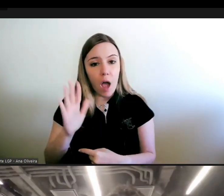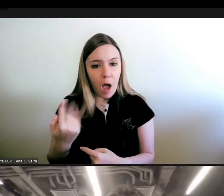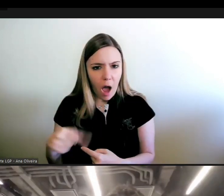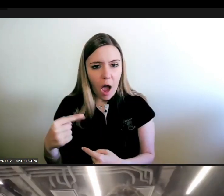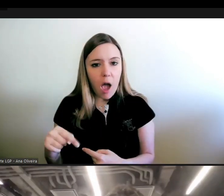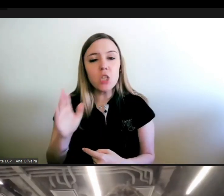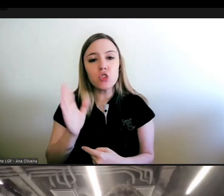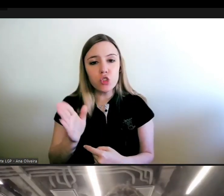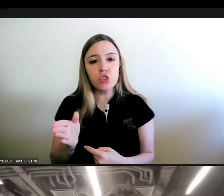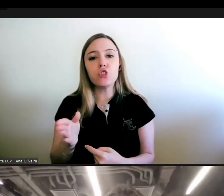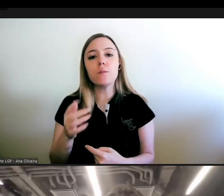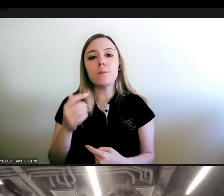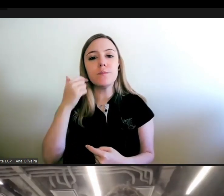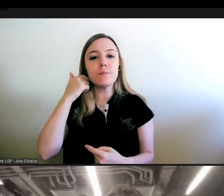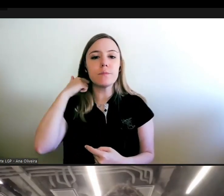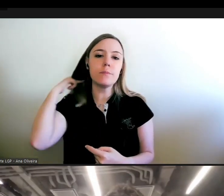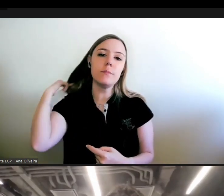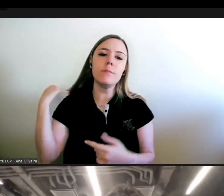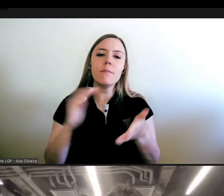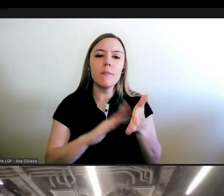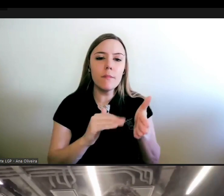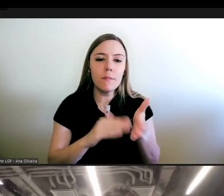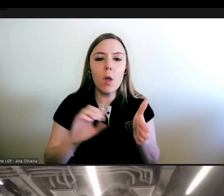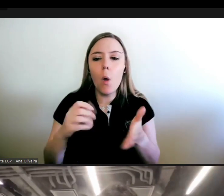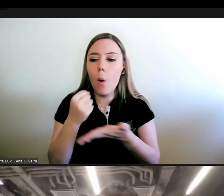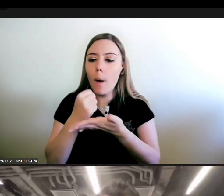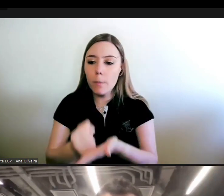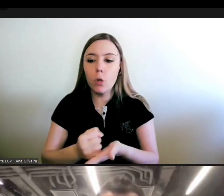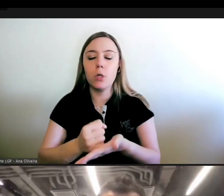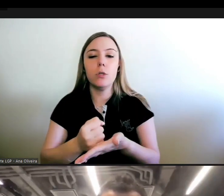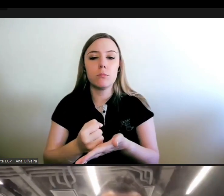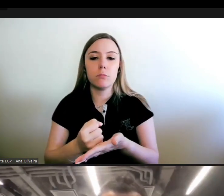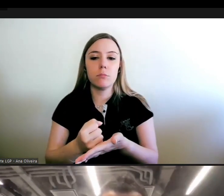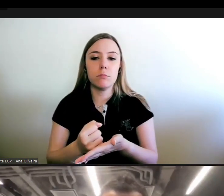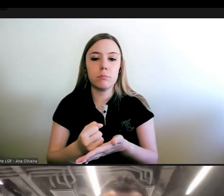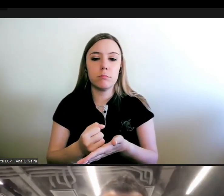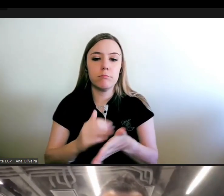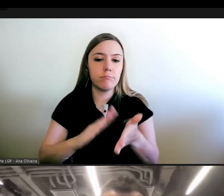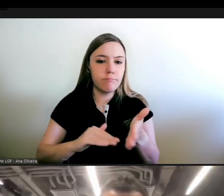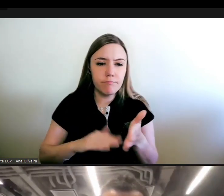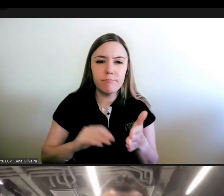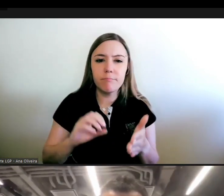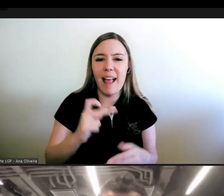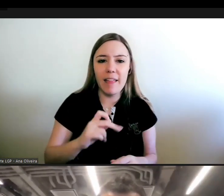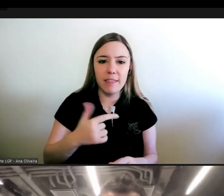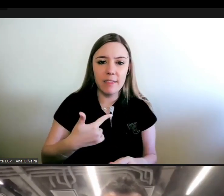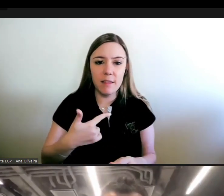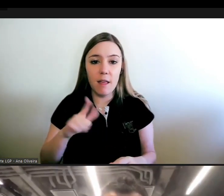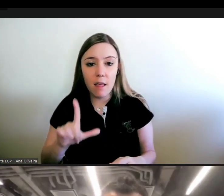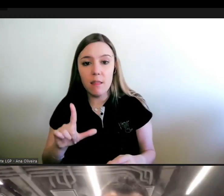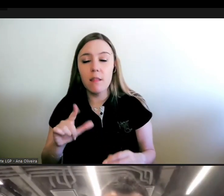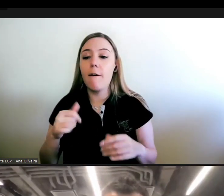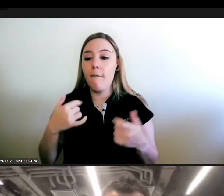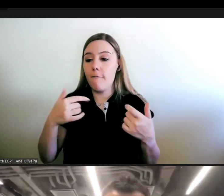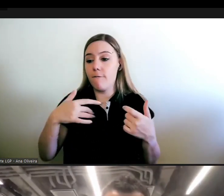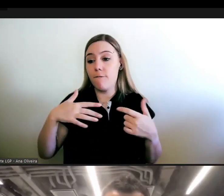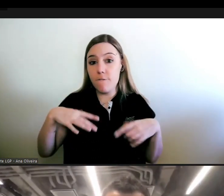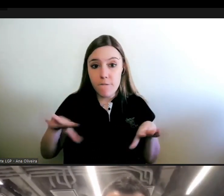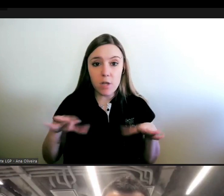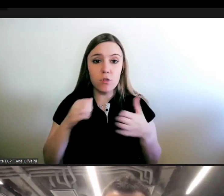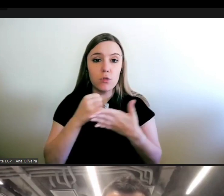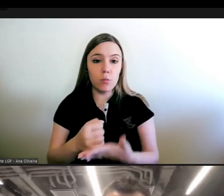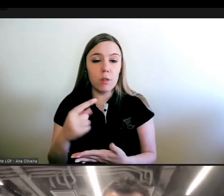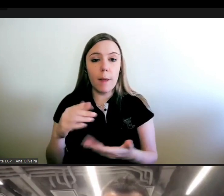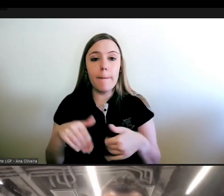existem ou creches, ou apoio às creches, aos ATLs, às férias, etc., mas